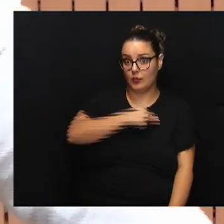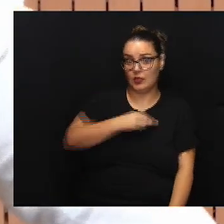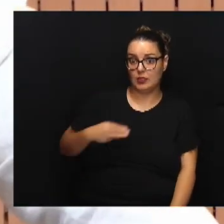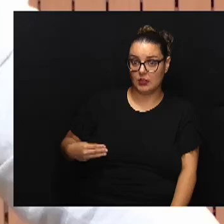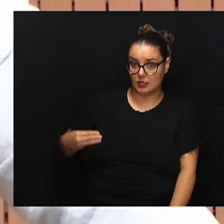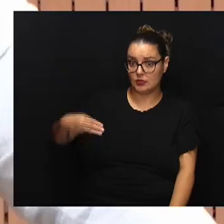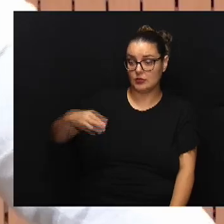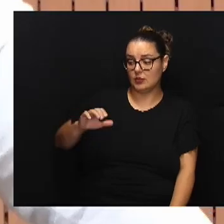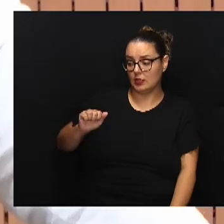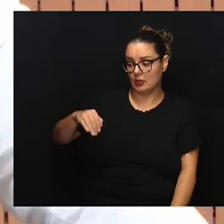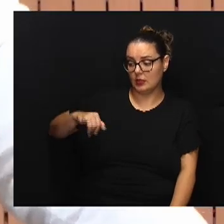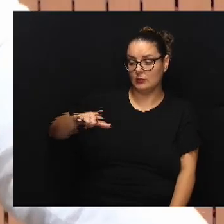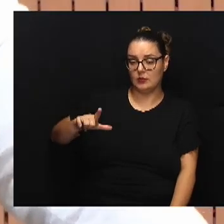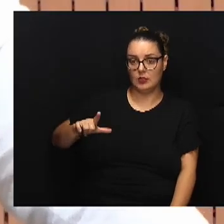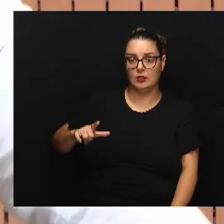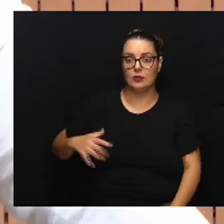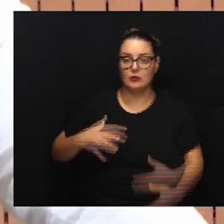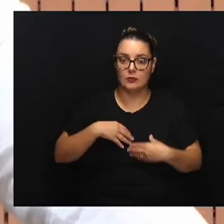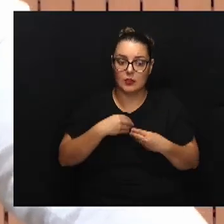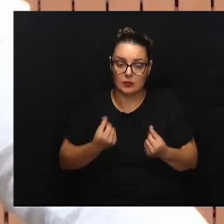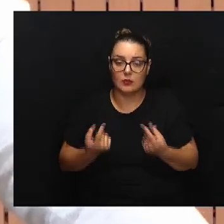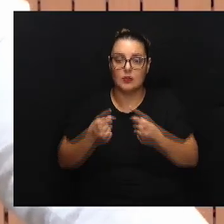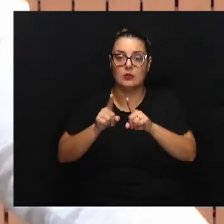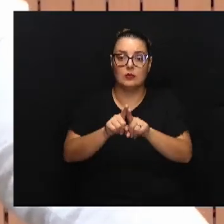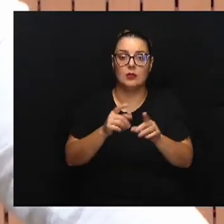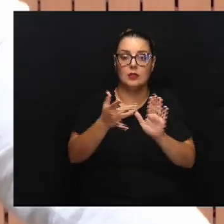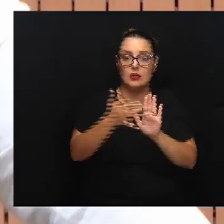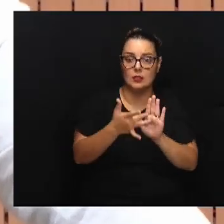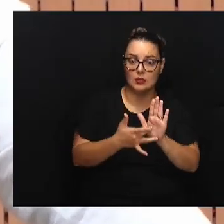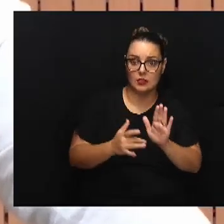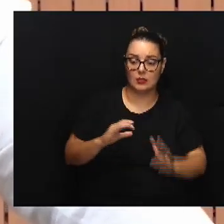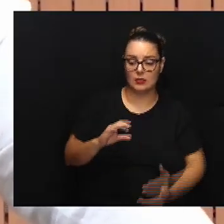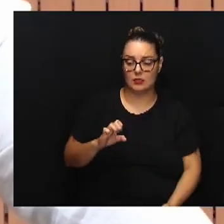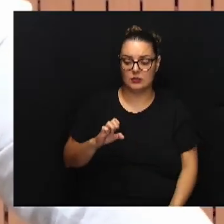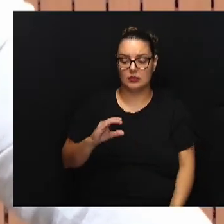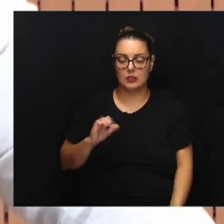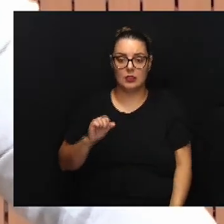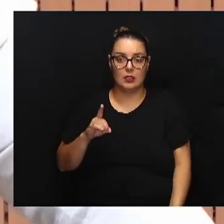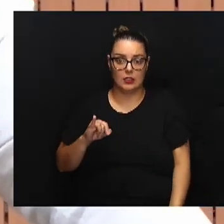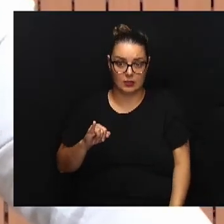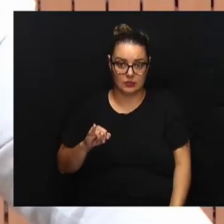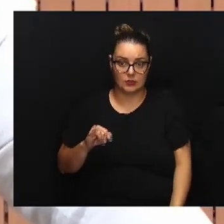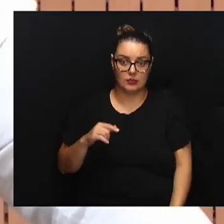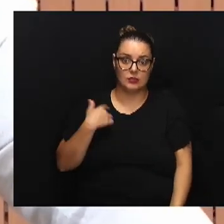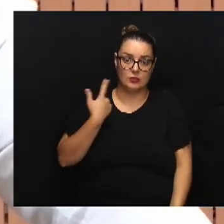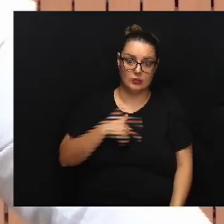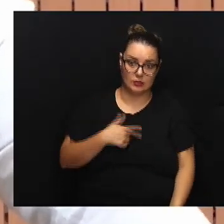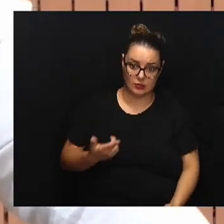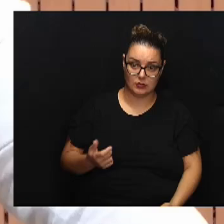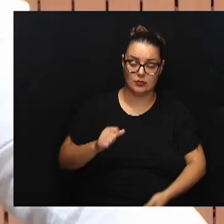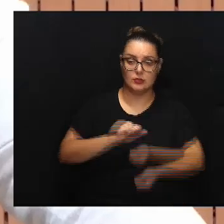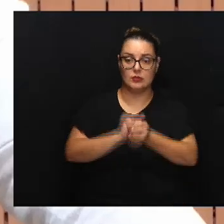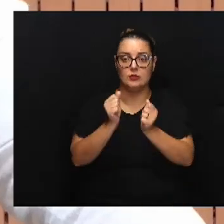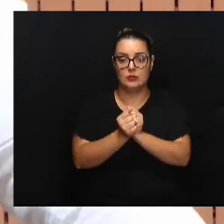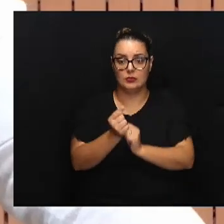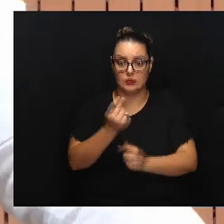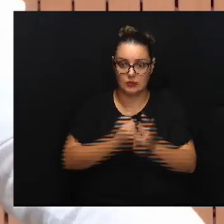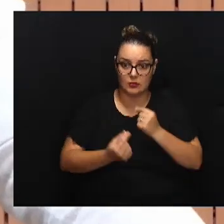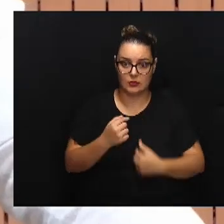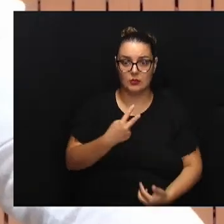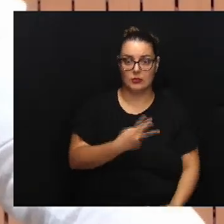pessoa muito sensível, muito parceira das agendas da SECADI, né? E nós recompomos esse orçamento ao longo